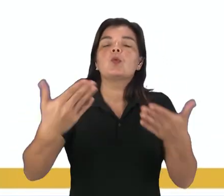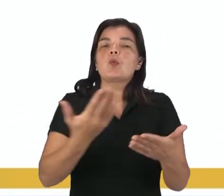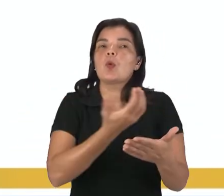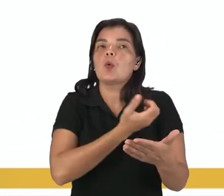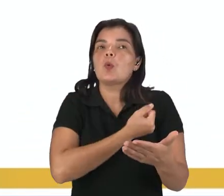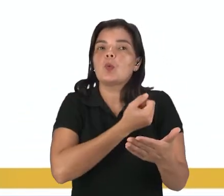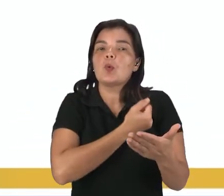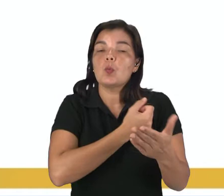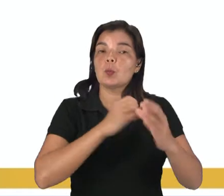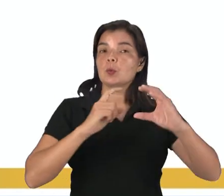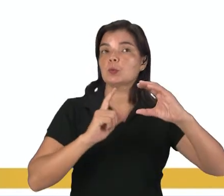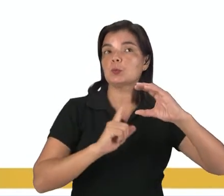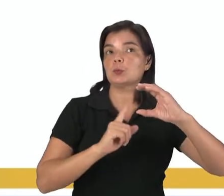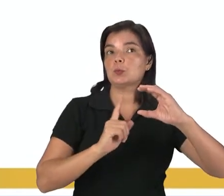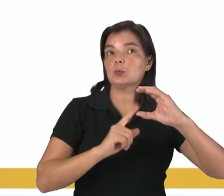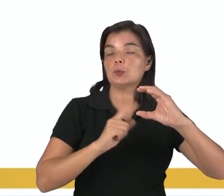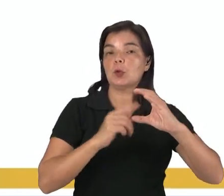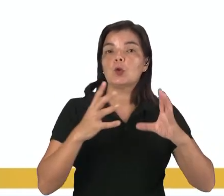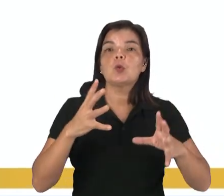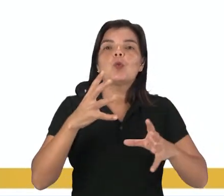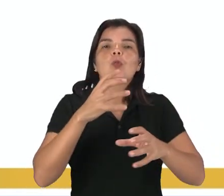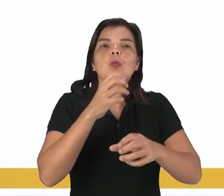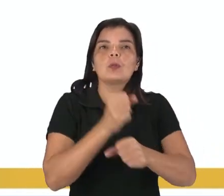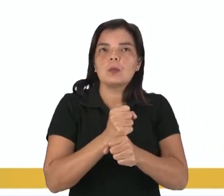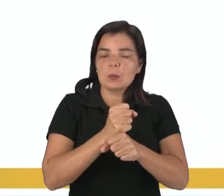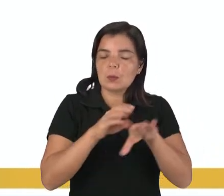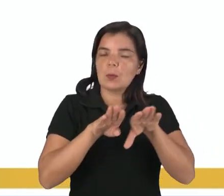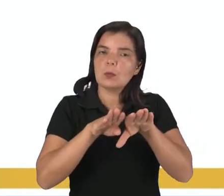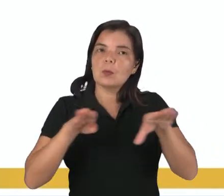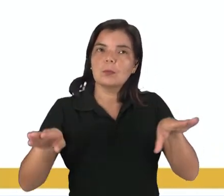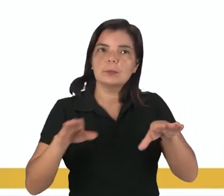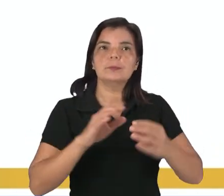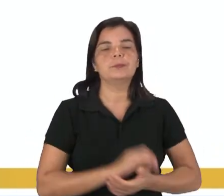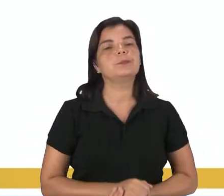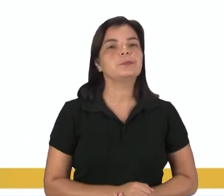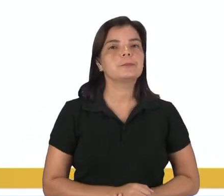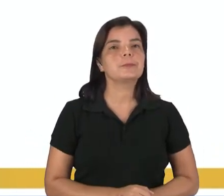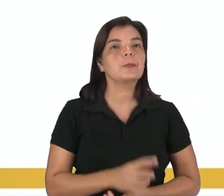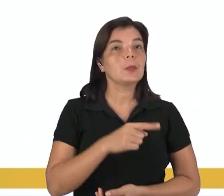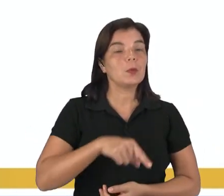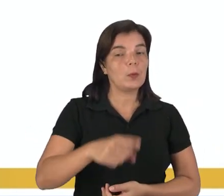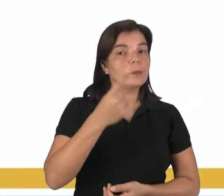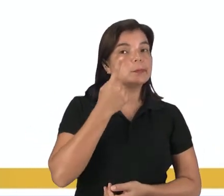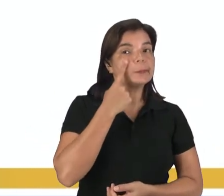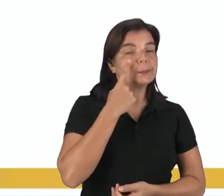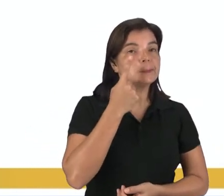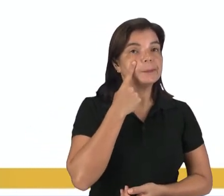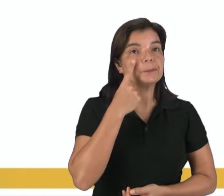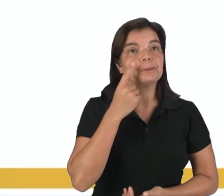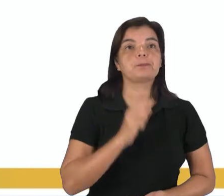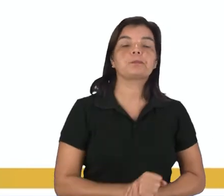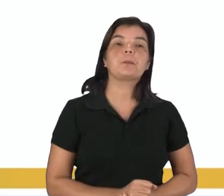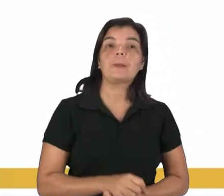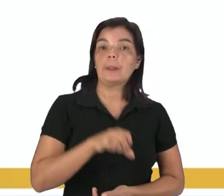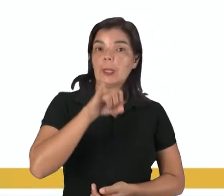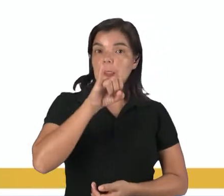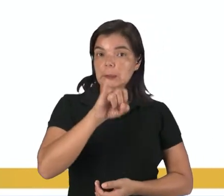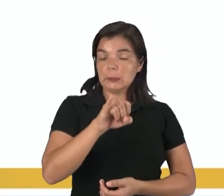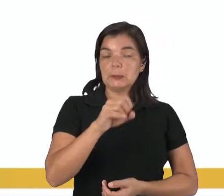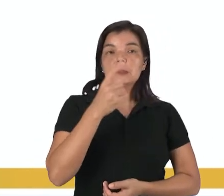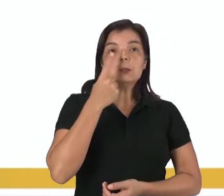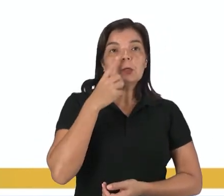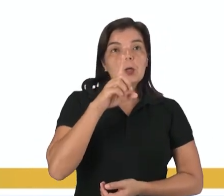metros Então qual seria o valor do comprimento Total dessa pista Vamos então para nossa resolução